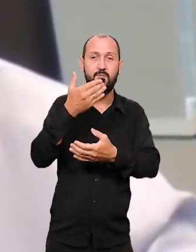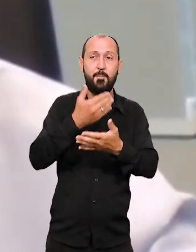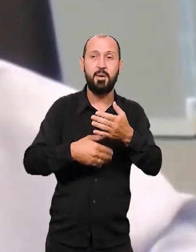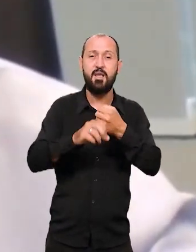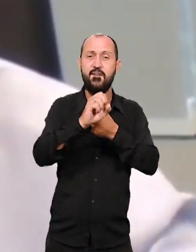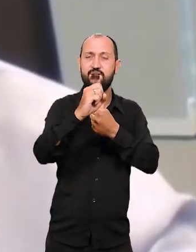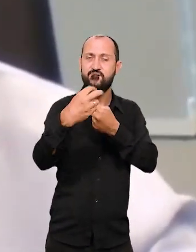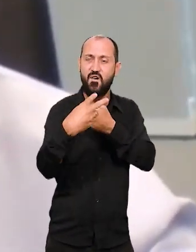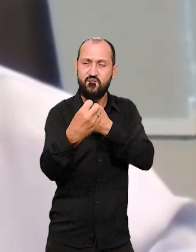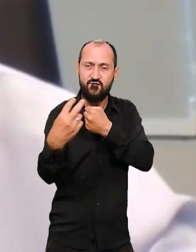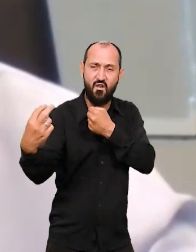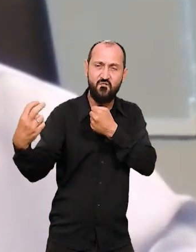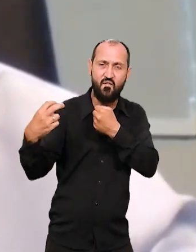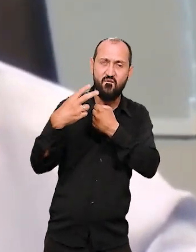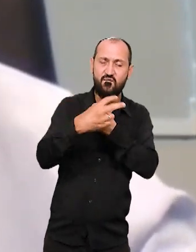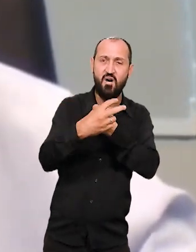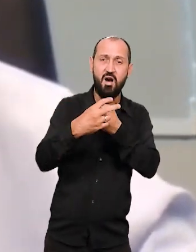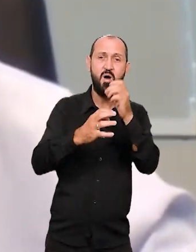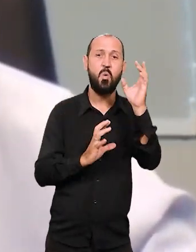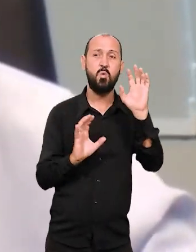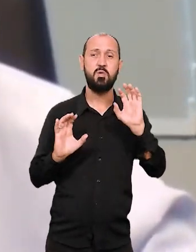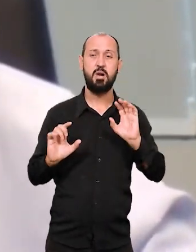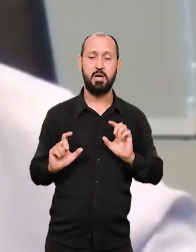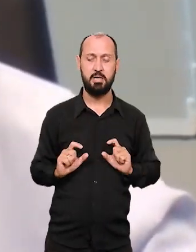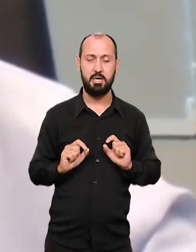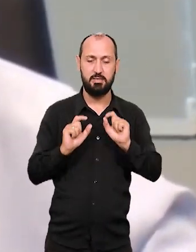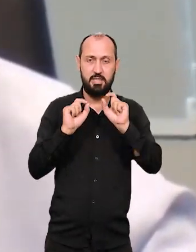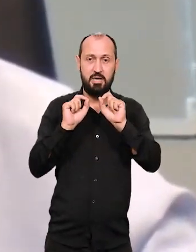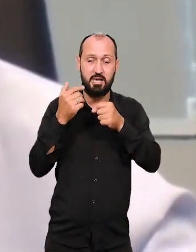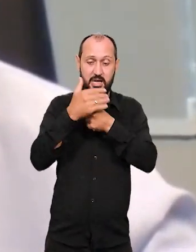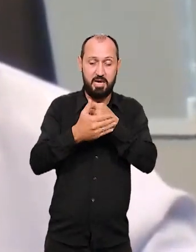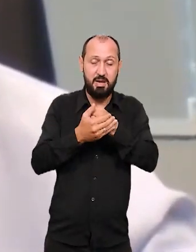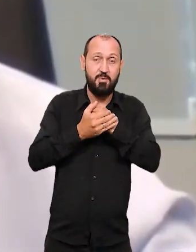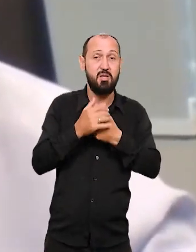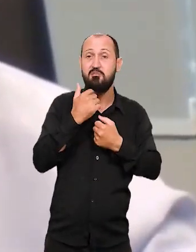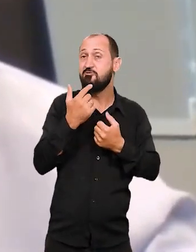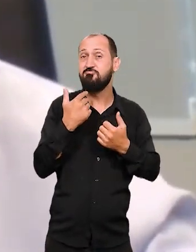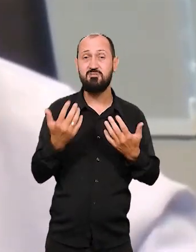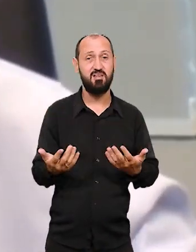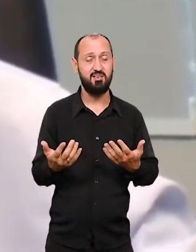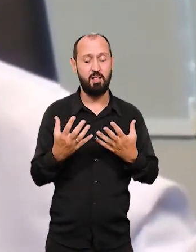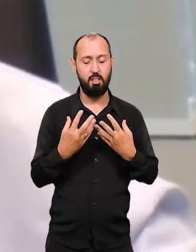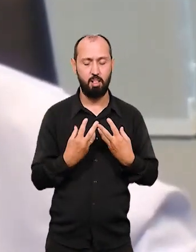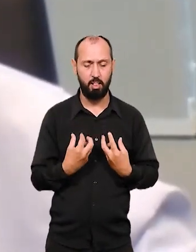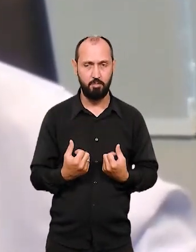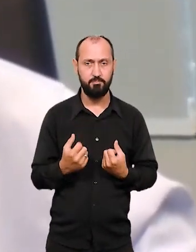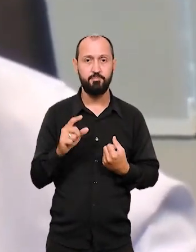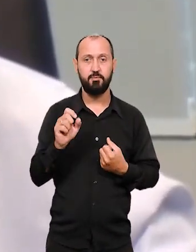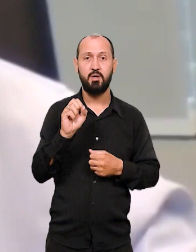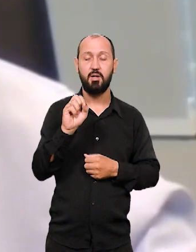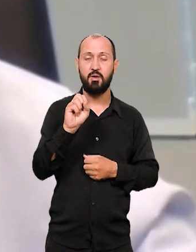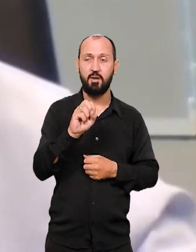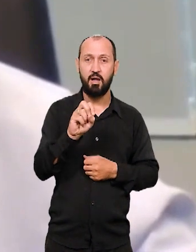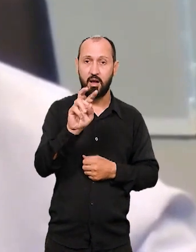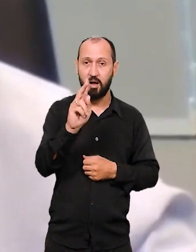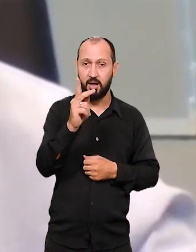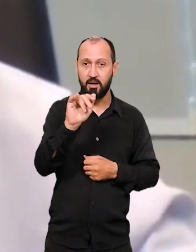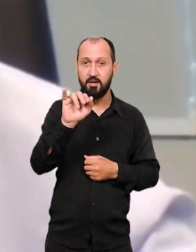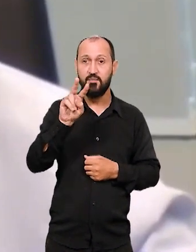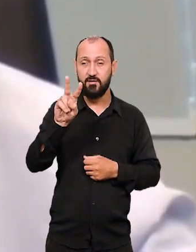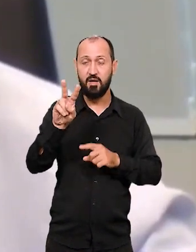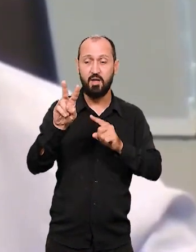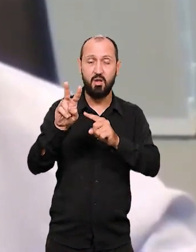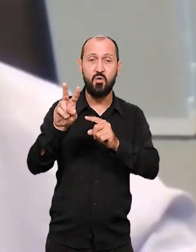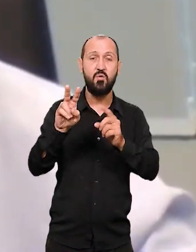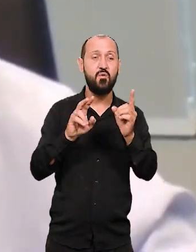as infecções e contra câncer. E o HIV é um vírus. O HIV